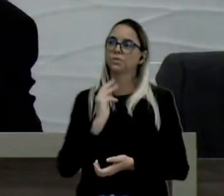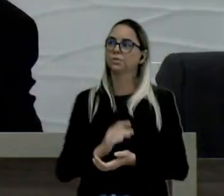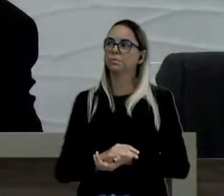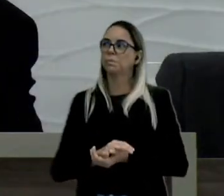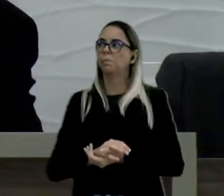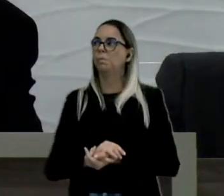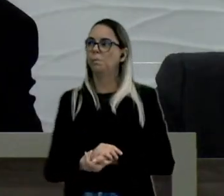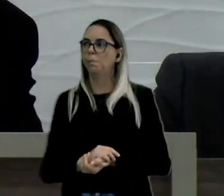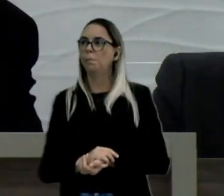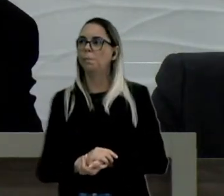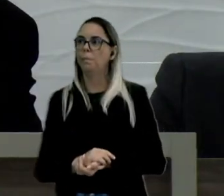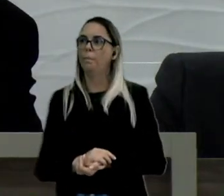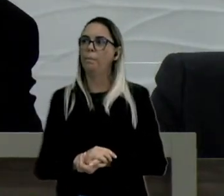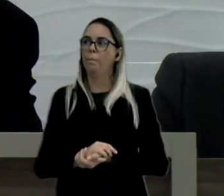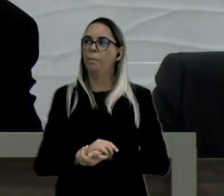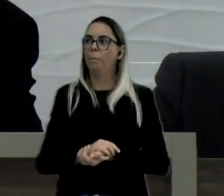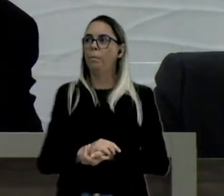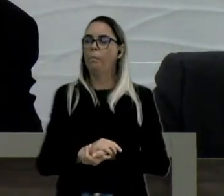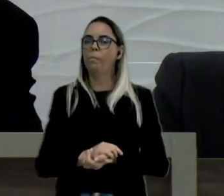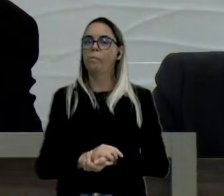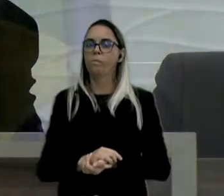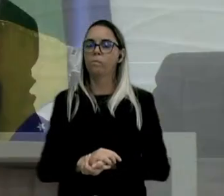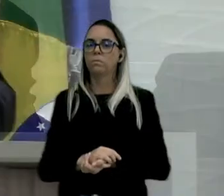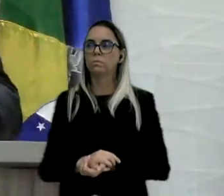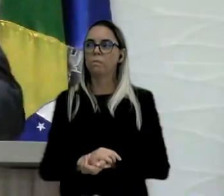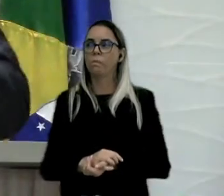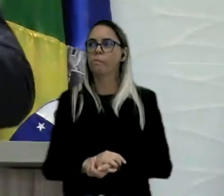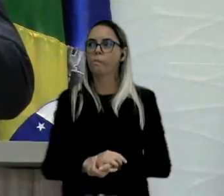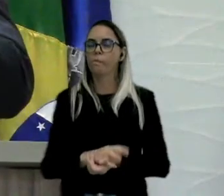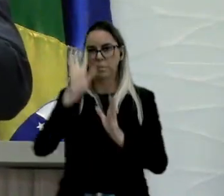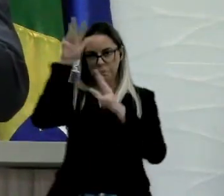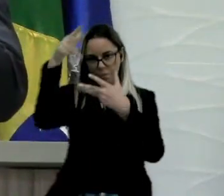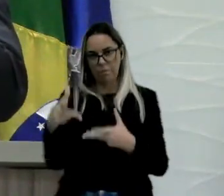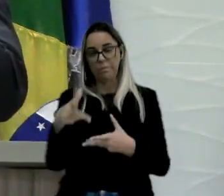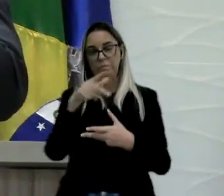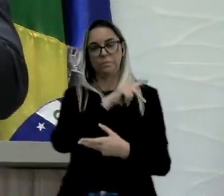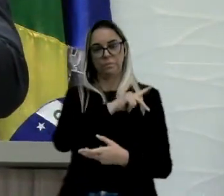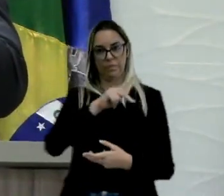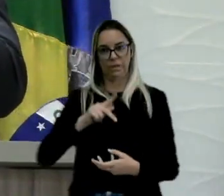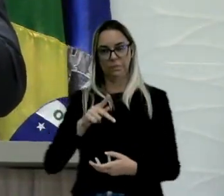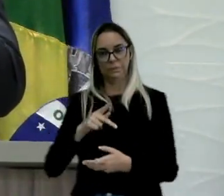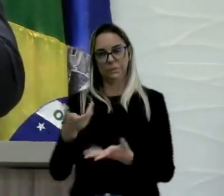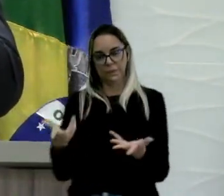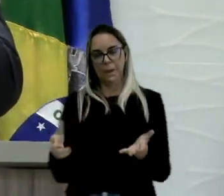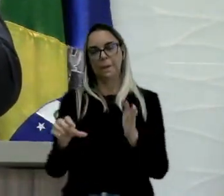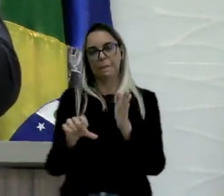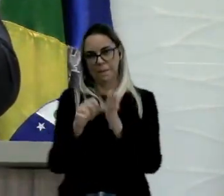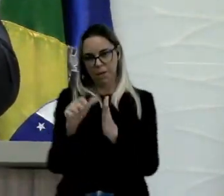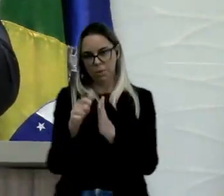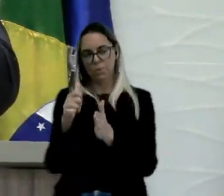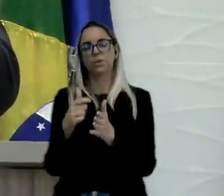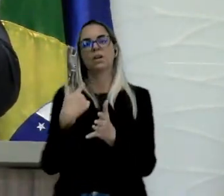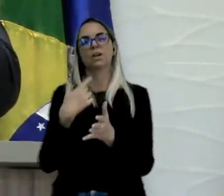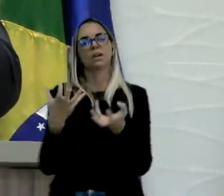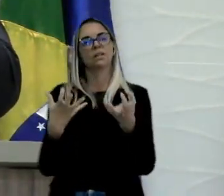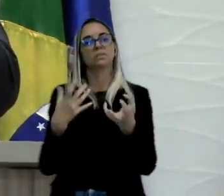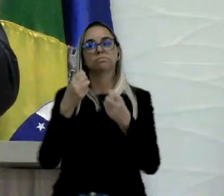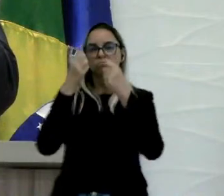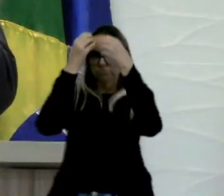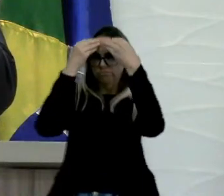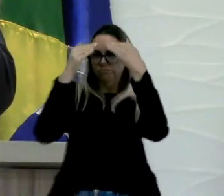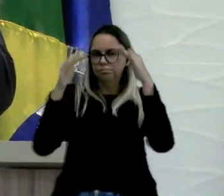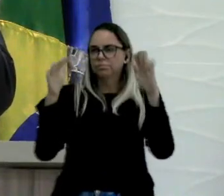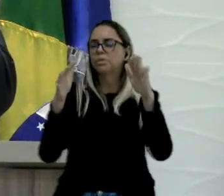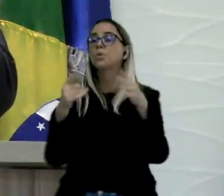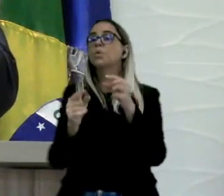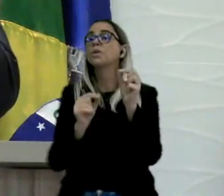Medeiros eh senhor presidente primeiro eu quero eh esclarecer aos nossos pares O que